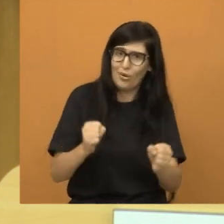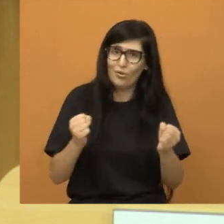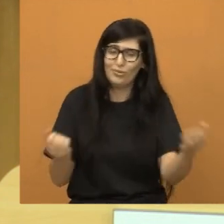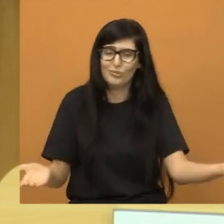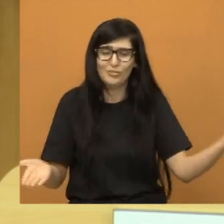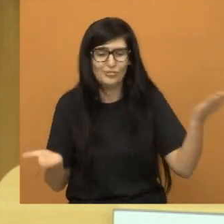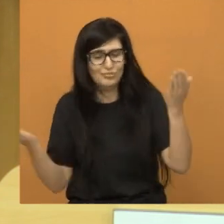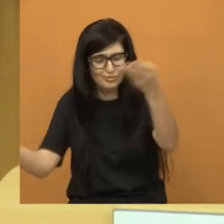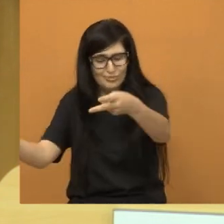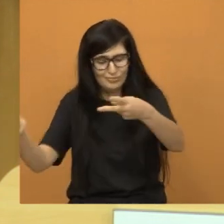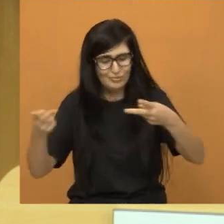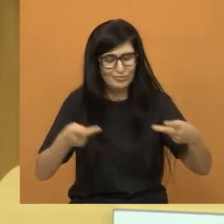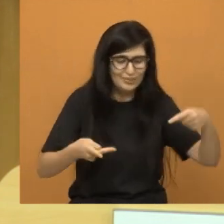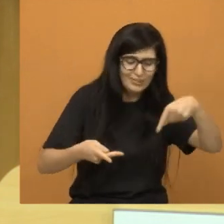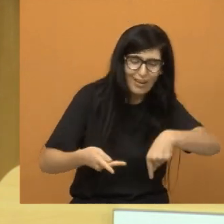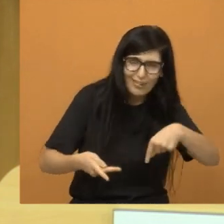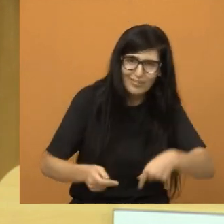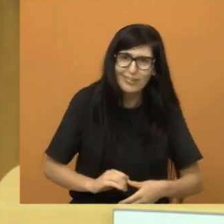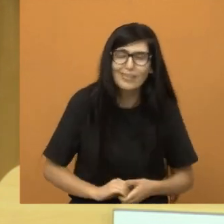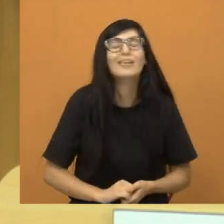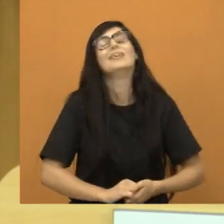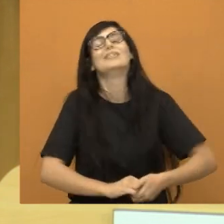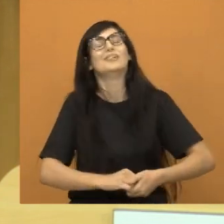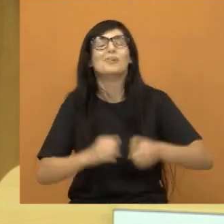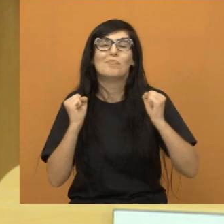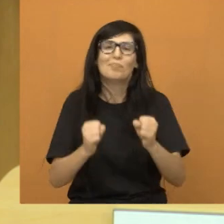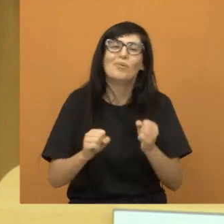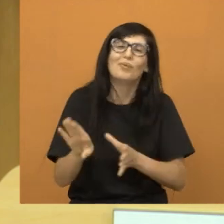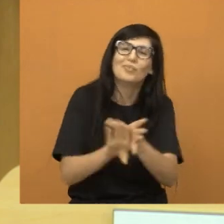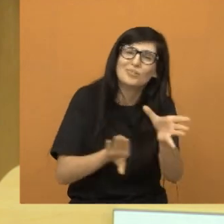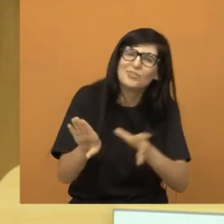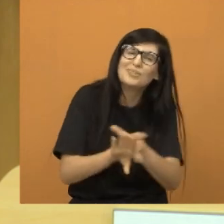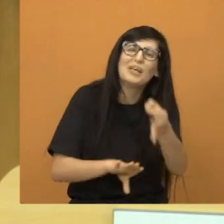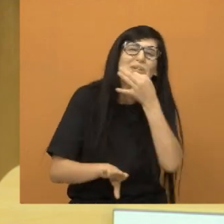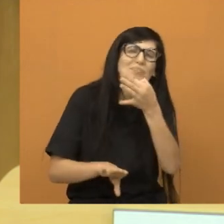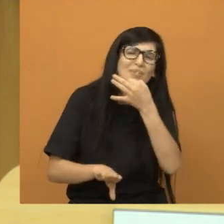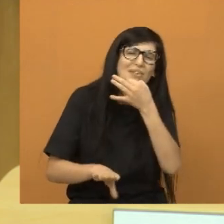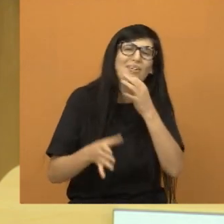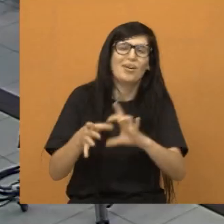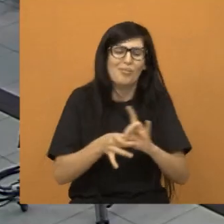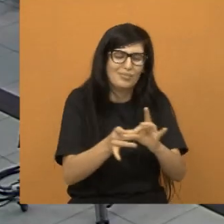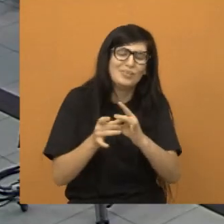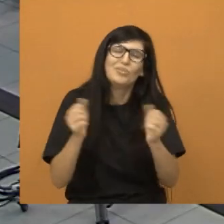gente possa continuar construindo o nosso mandato juntos. Muito obrigado.